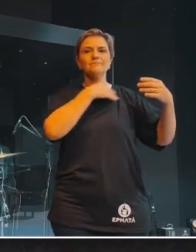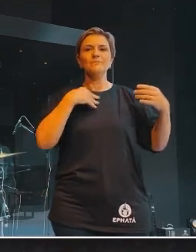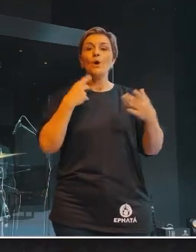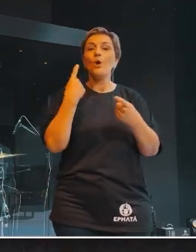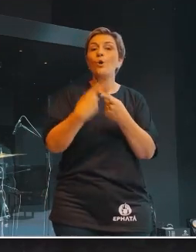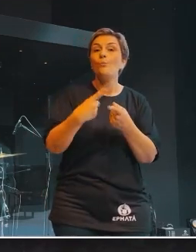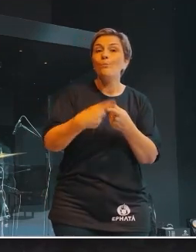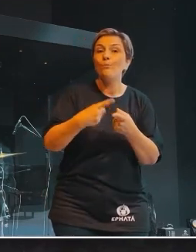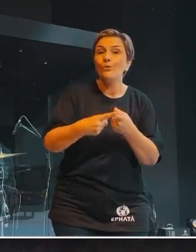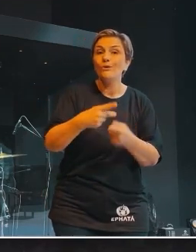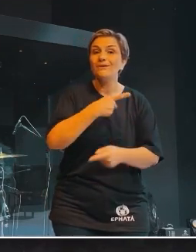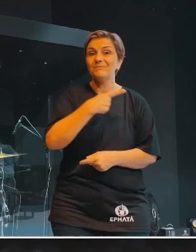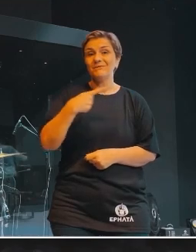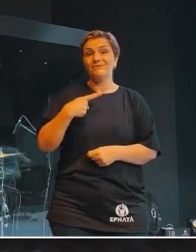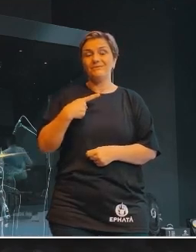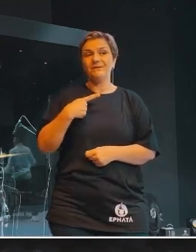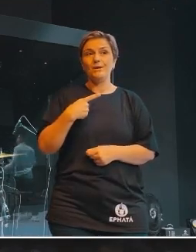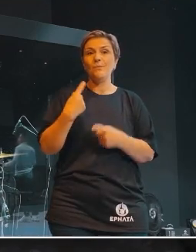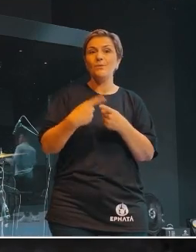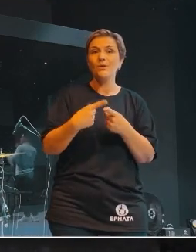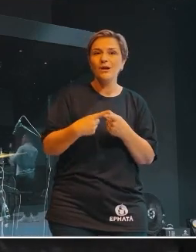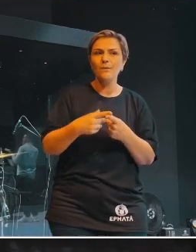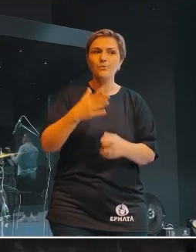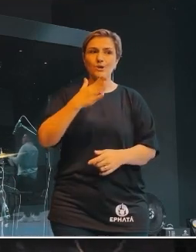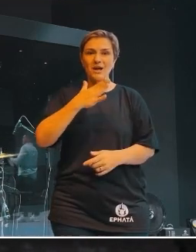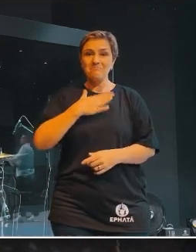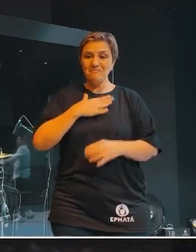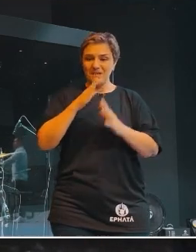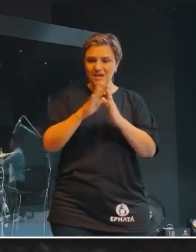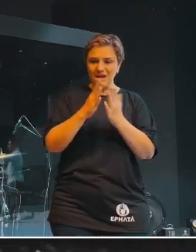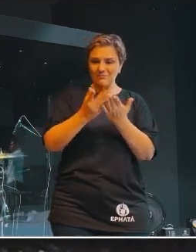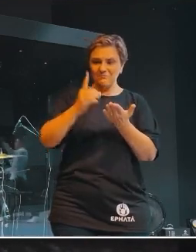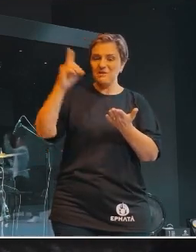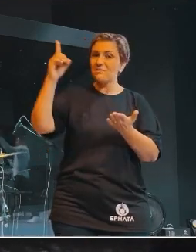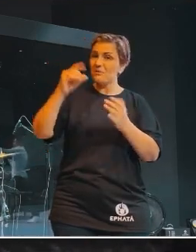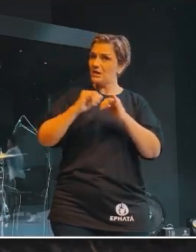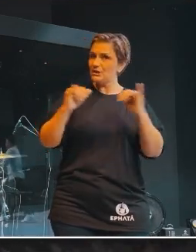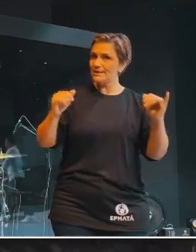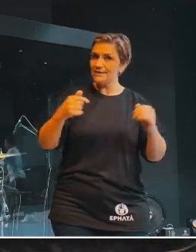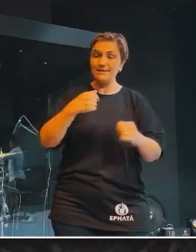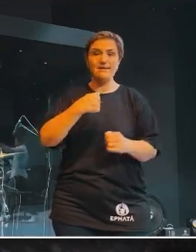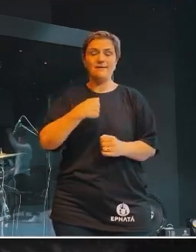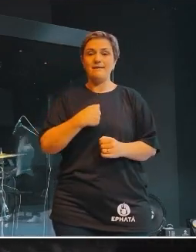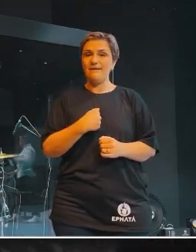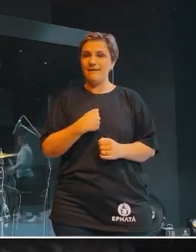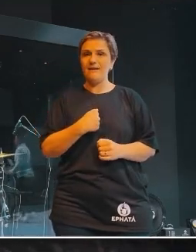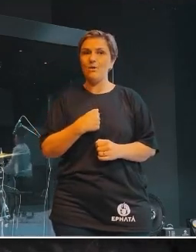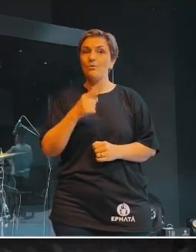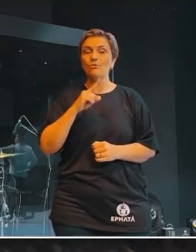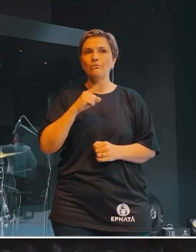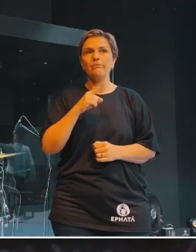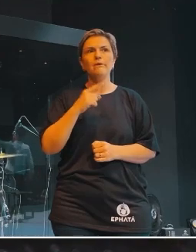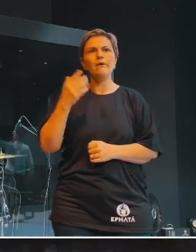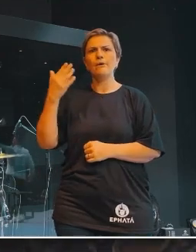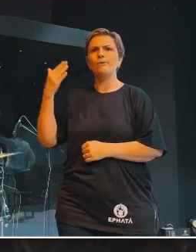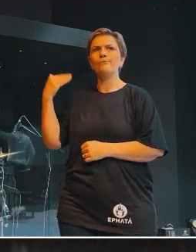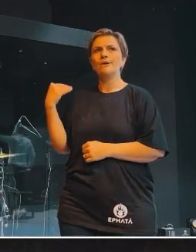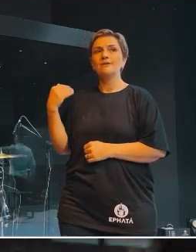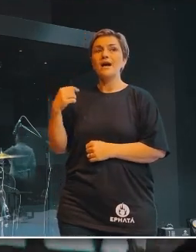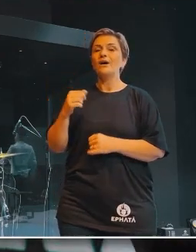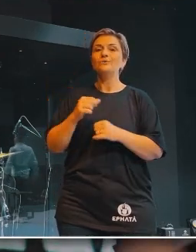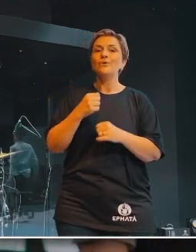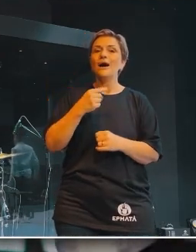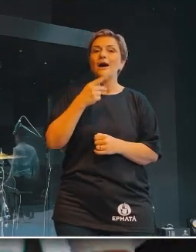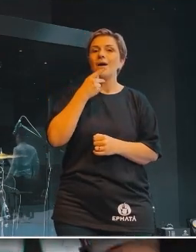Por que, pastor? Porque a minha Bíblia diz que eu não serei, que eu não fui. A minha